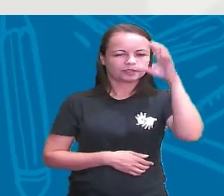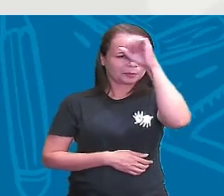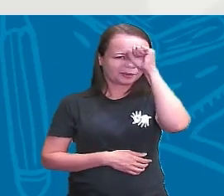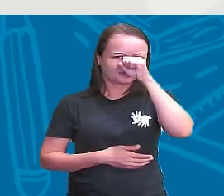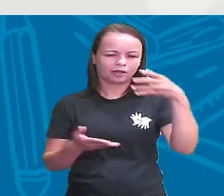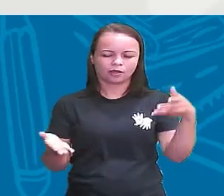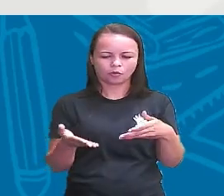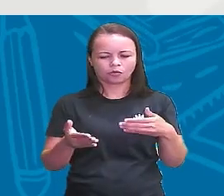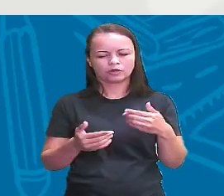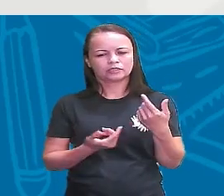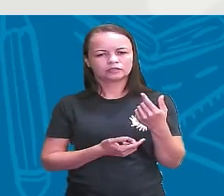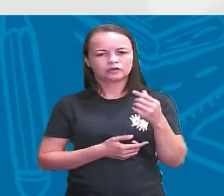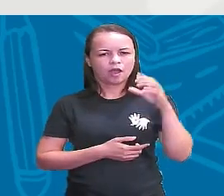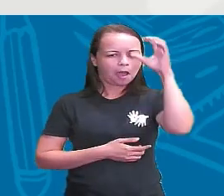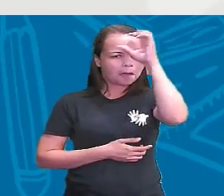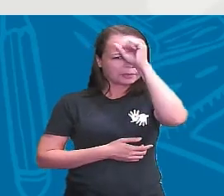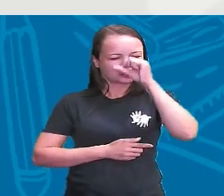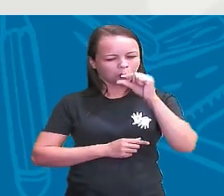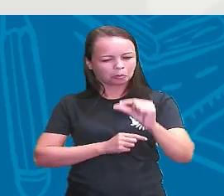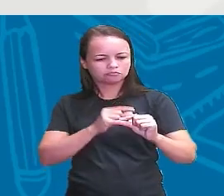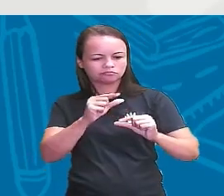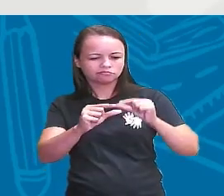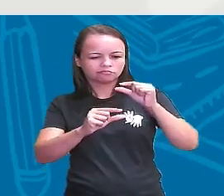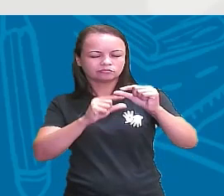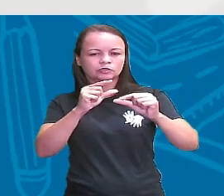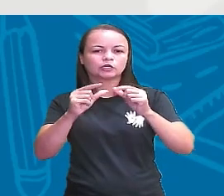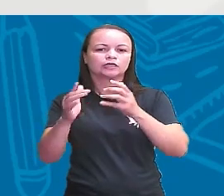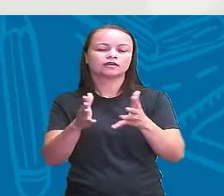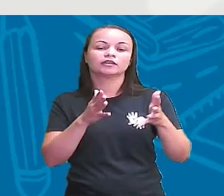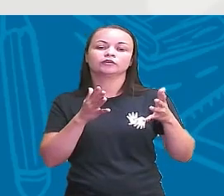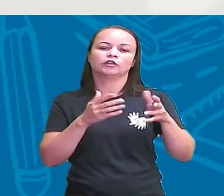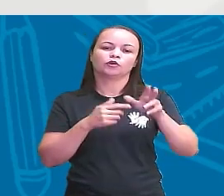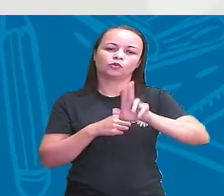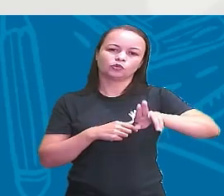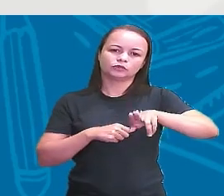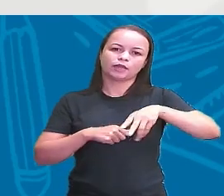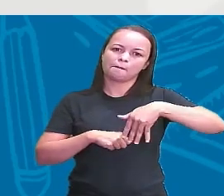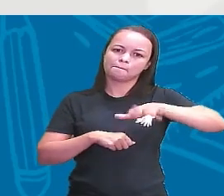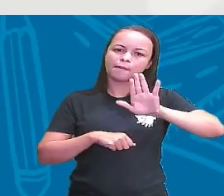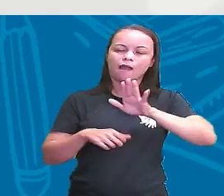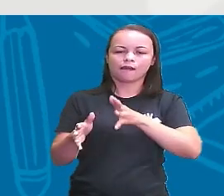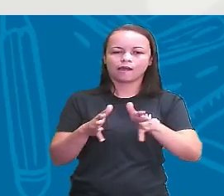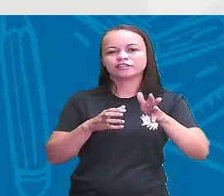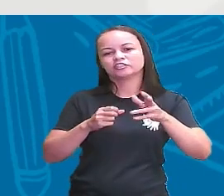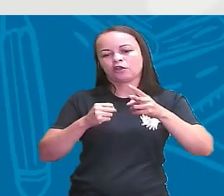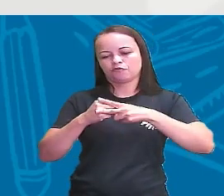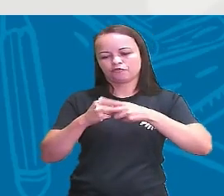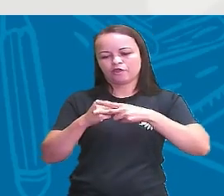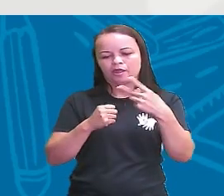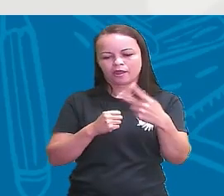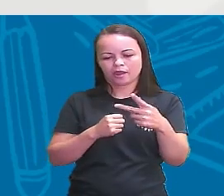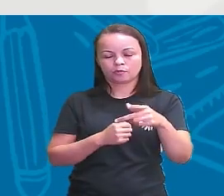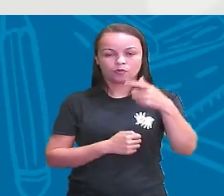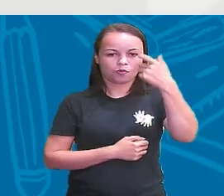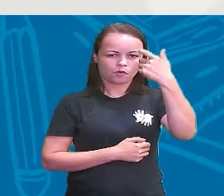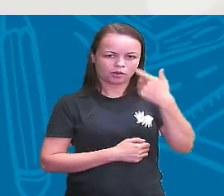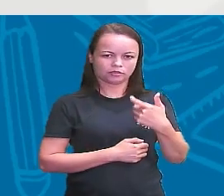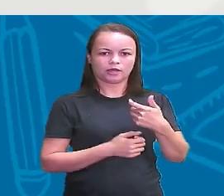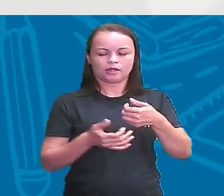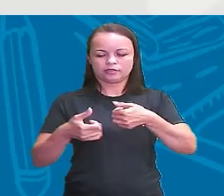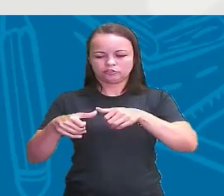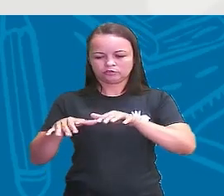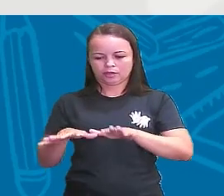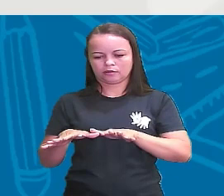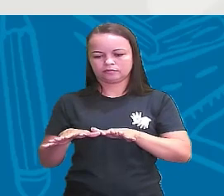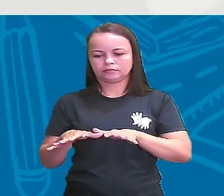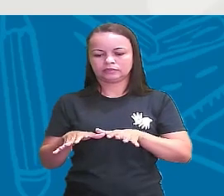de pouquinho. Então, esse é o verbo que a gente mais vai utilizar quando está aprendendo a língua. E está aí ele